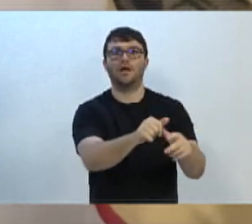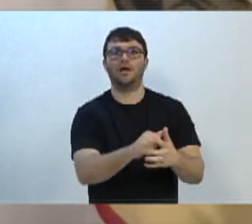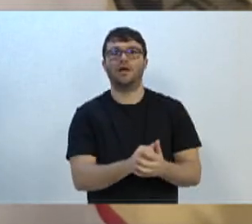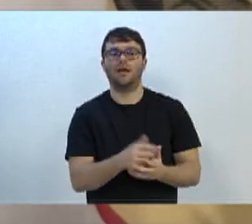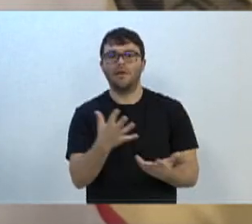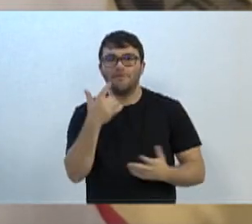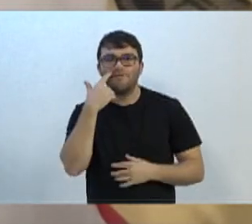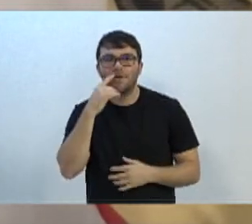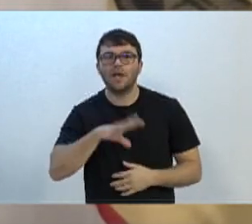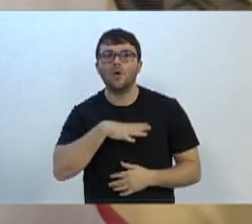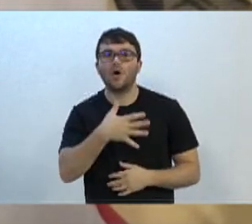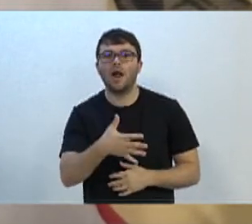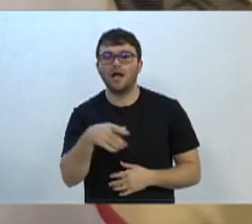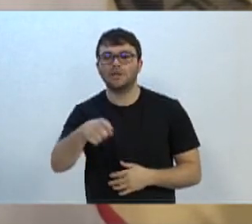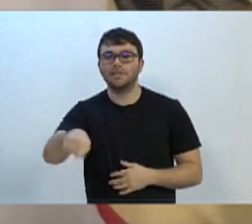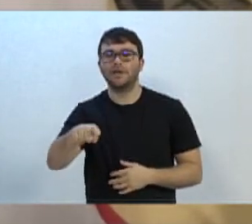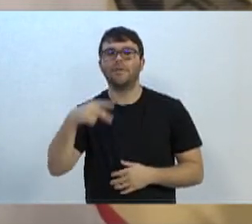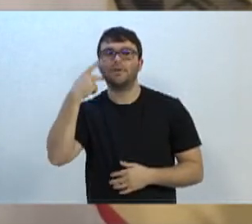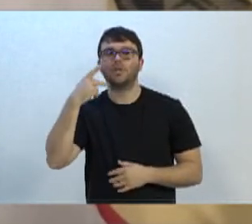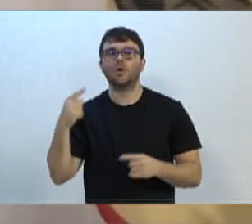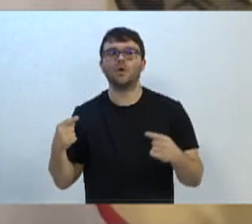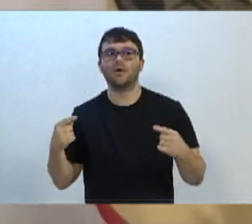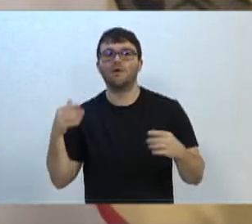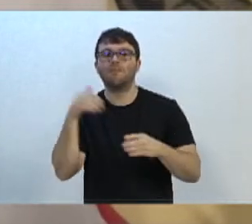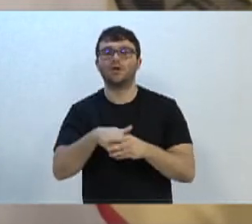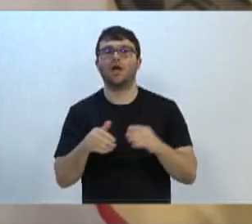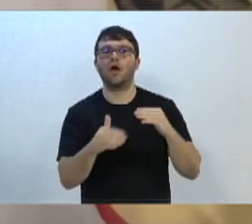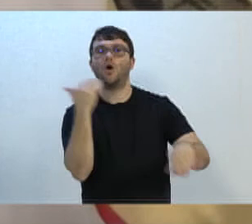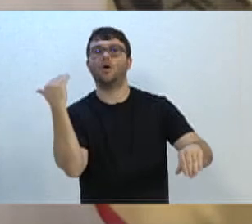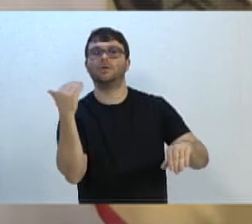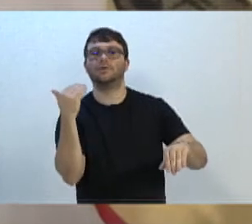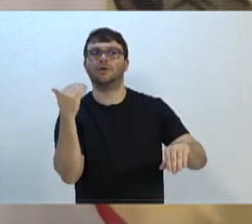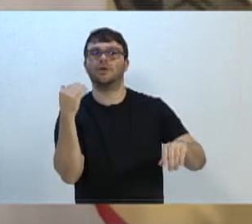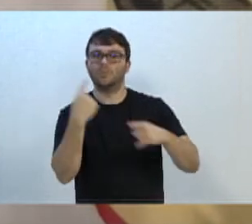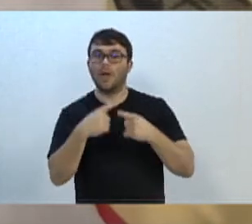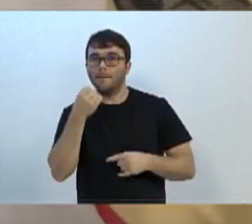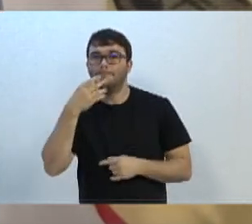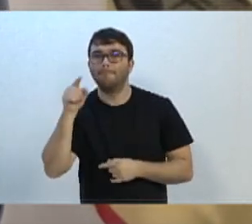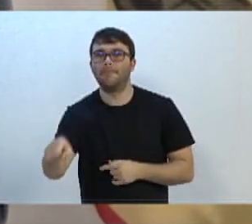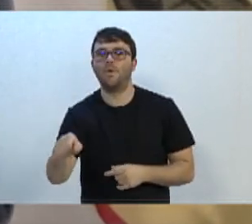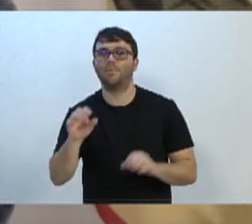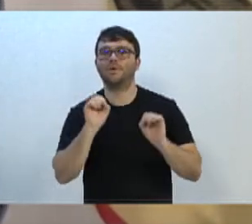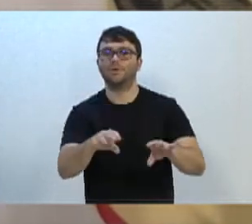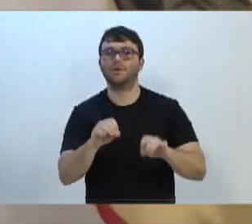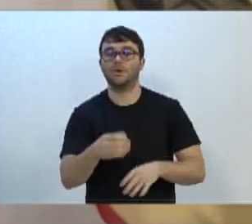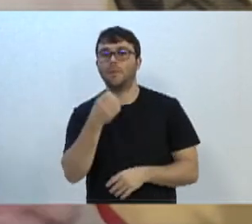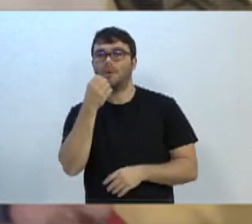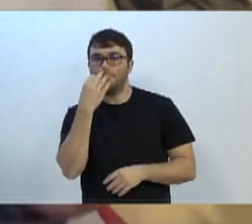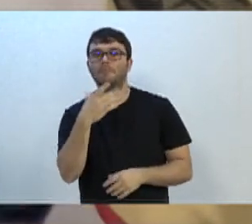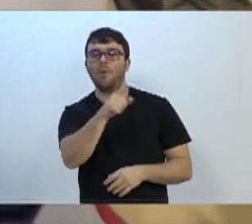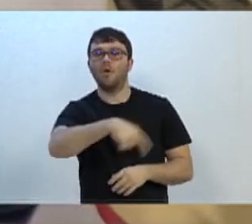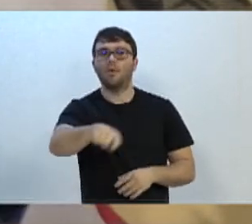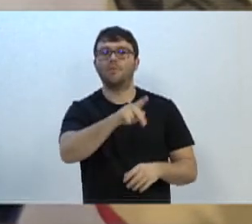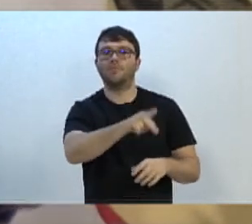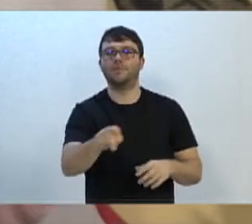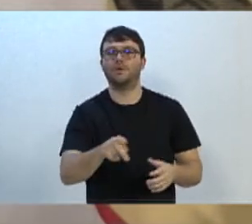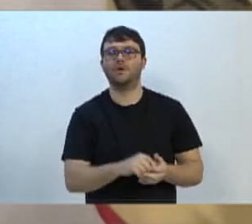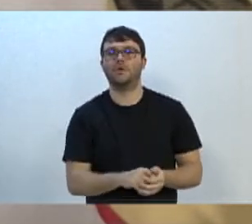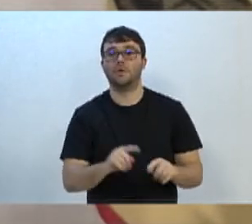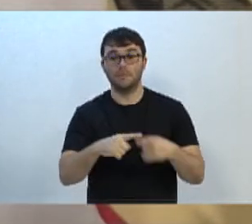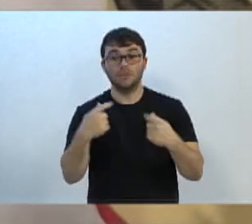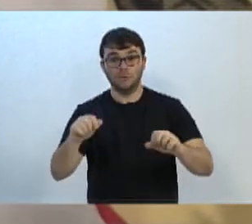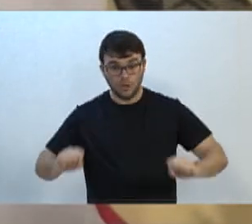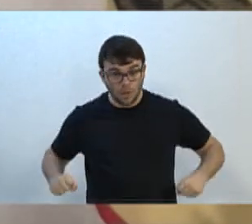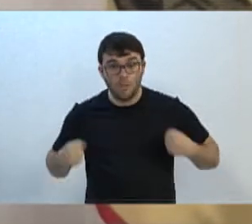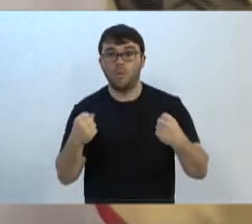coragem de vereador votar contra uma situação que é bom para educação que é bom para os professores Mas aí tem que ter a força